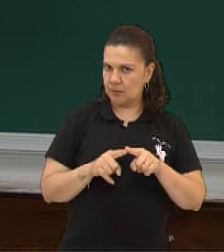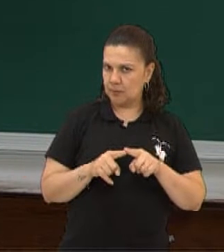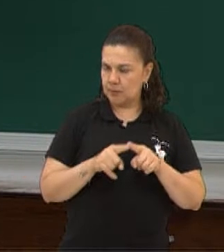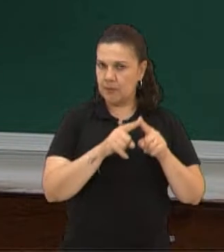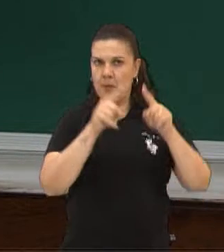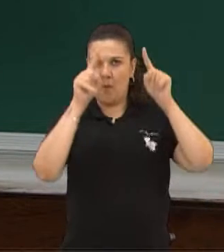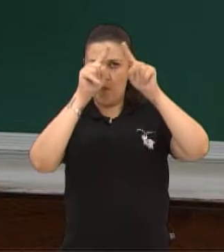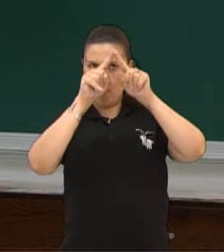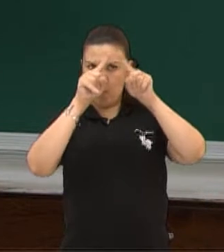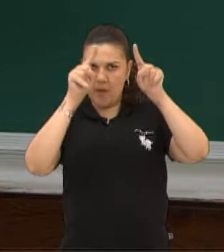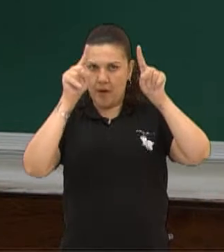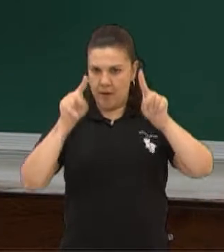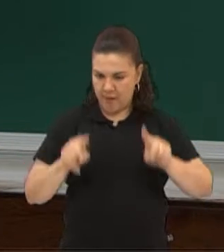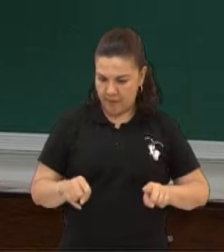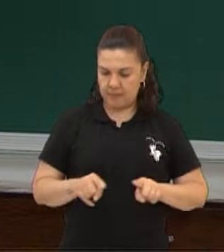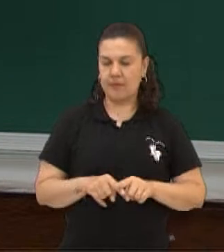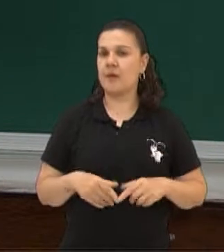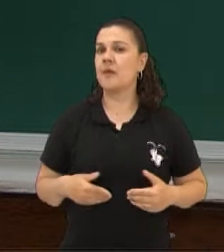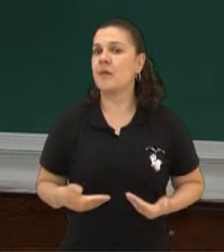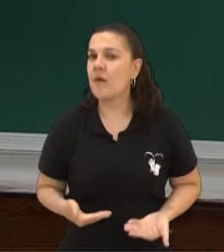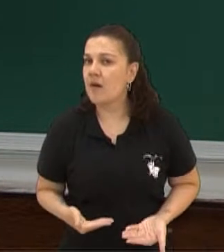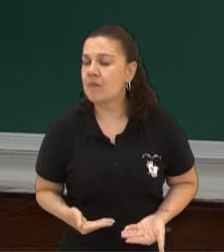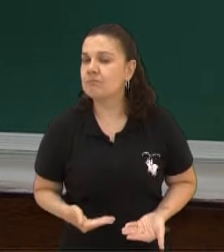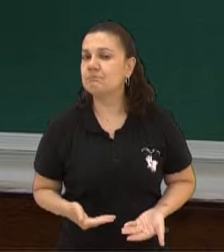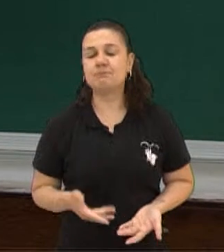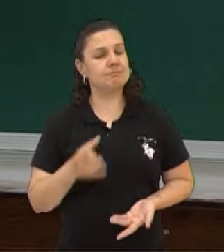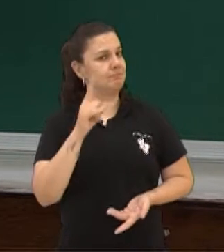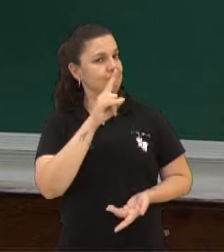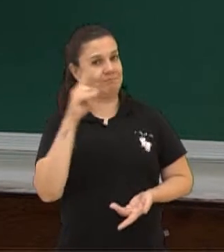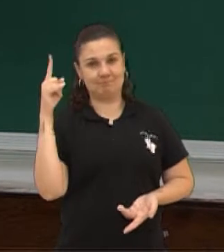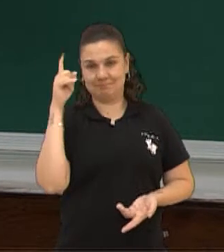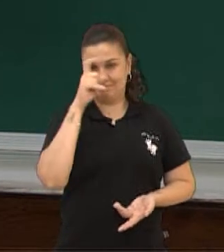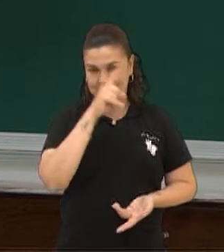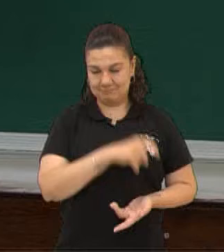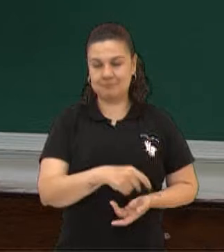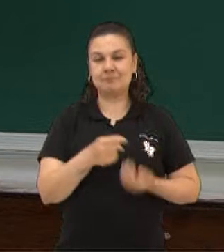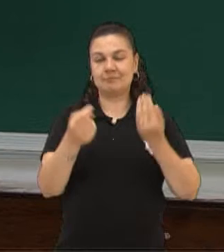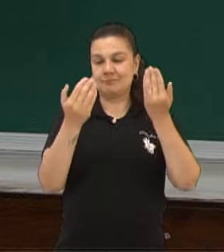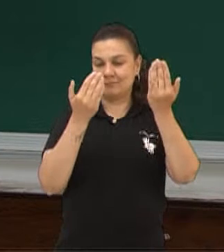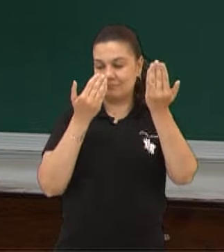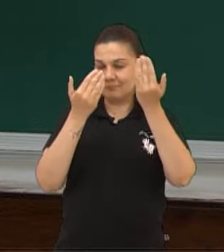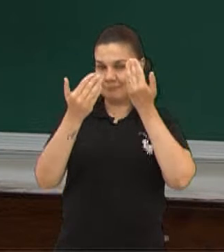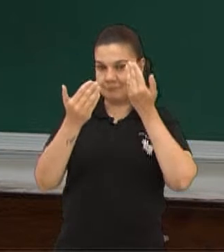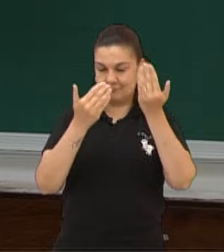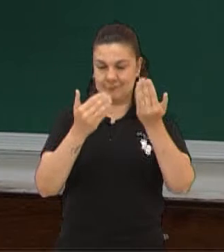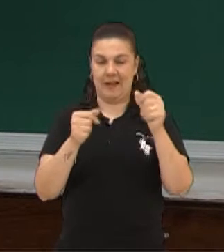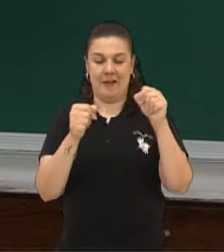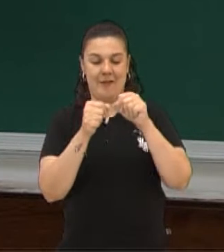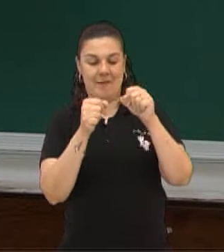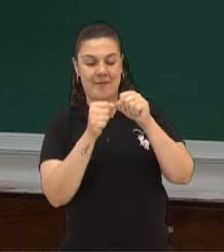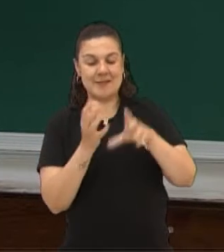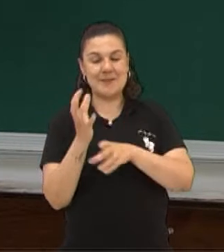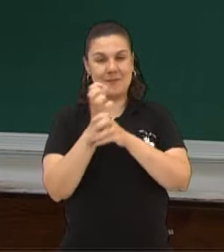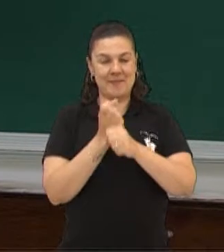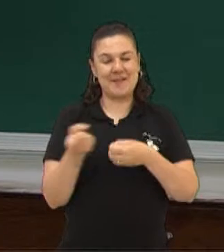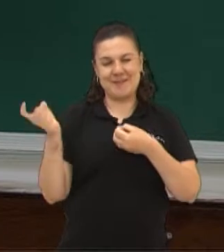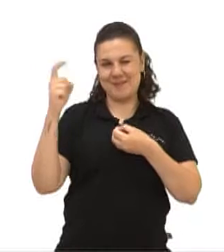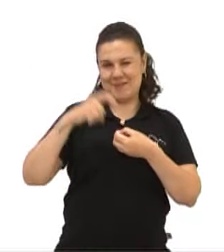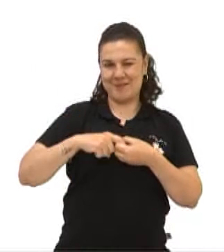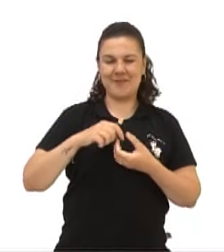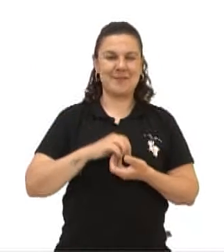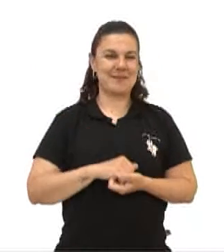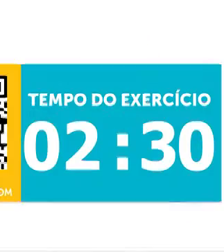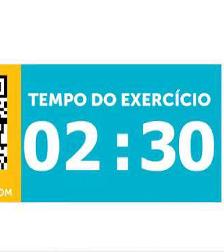de um retângulo. Qual será que é? Não tá difícil, hein? Analisa, façam aí, daqui a pouco a gente